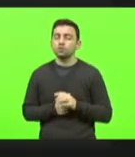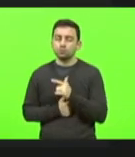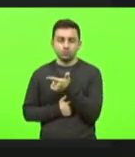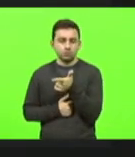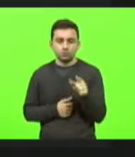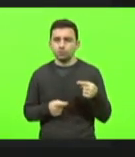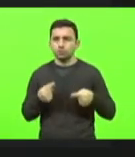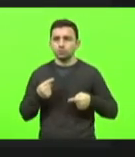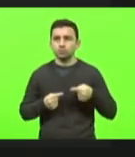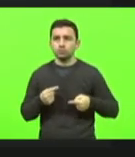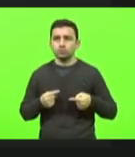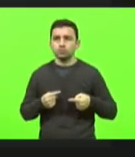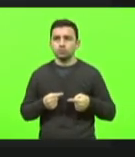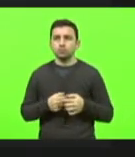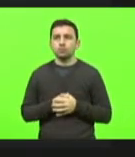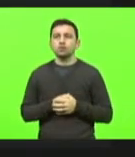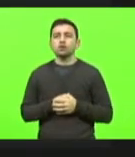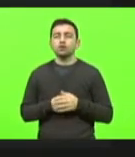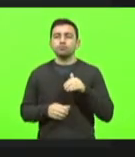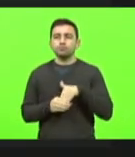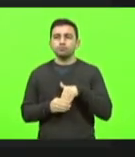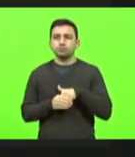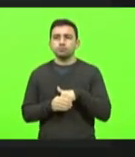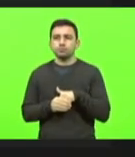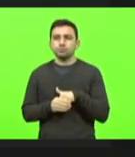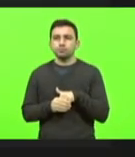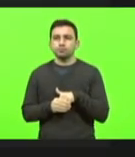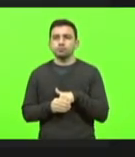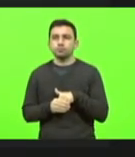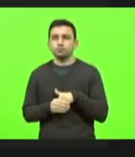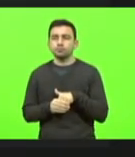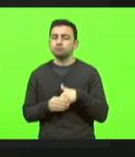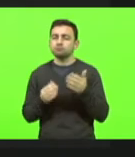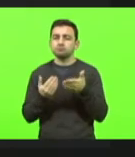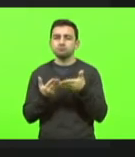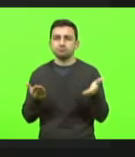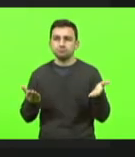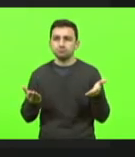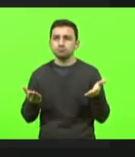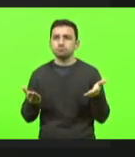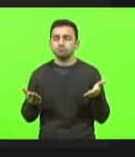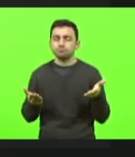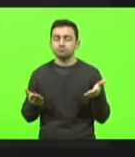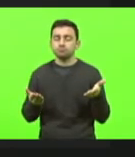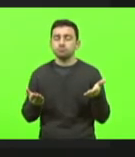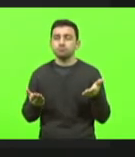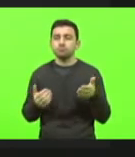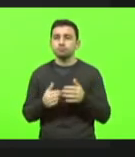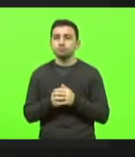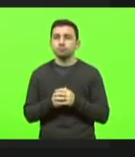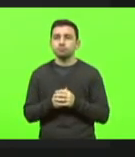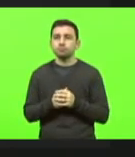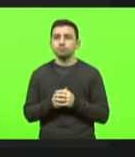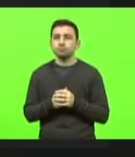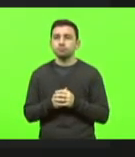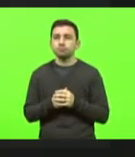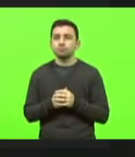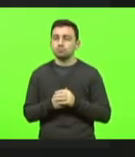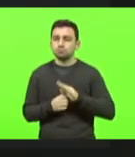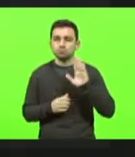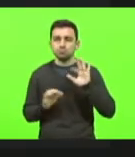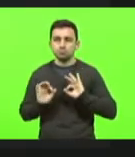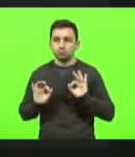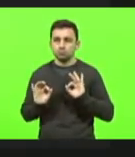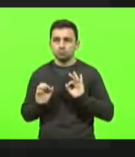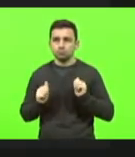discussão, coloco em votação os que se manifestam Os que não se manifestam permaneçam